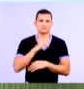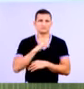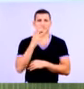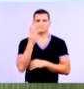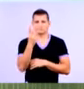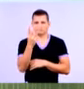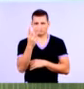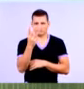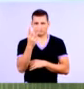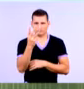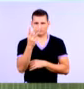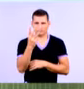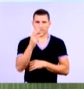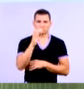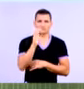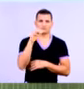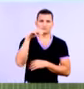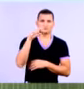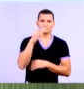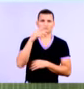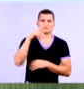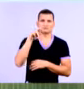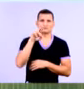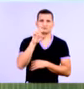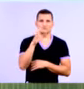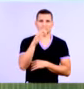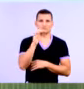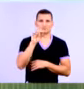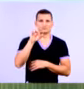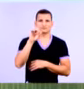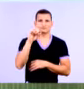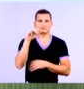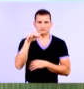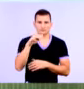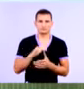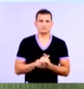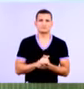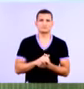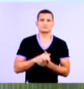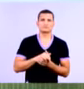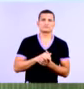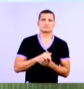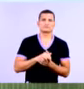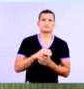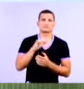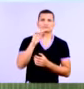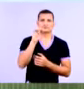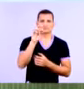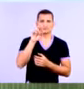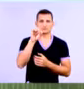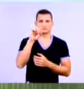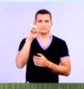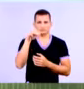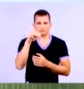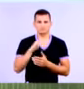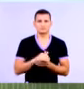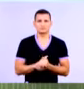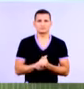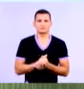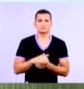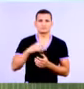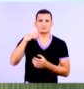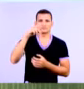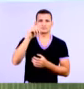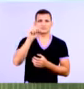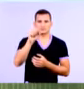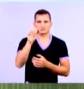percurso: o percurso em pré-ordem, o percurso em ordem e o percurso pós-ordem. O em ordem, como o próprio nome